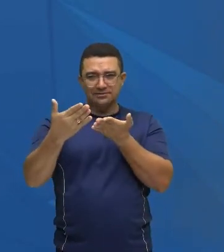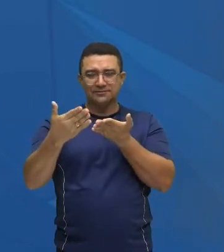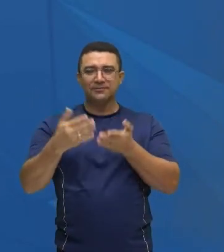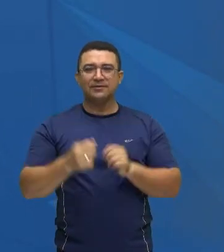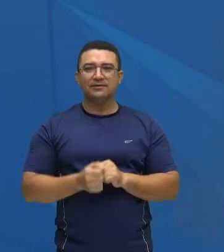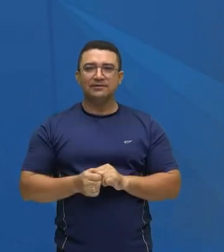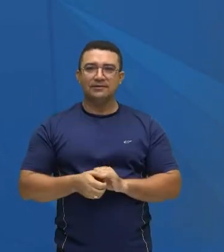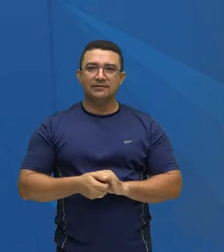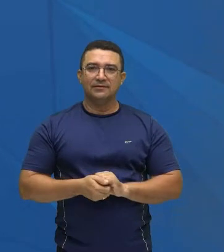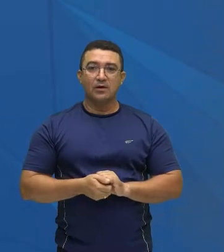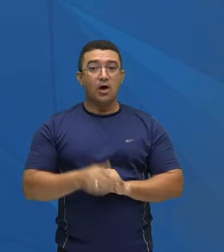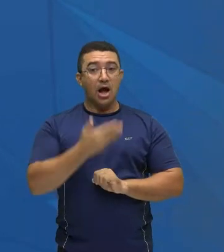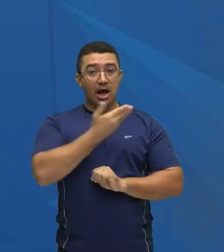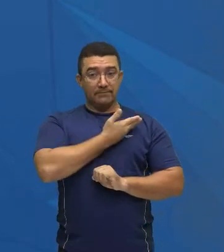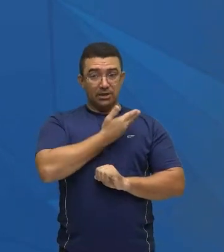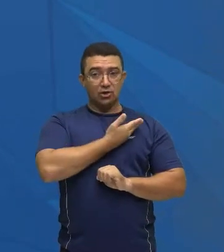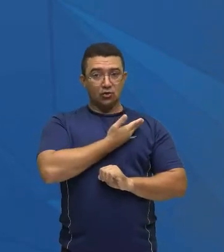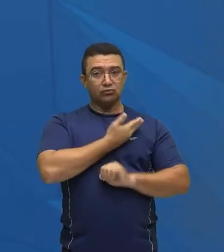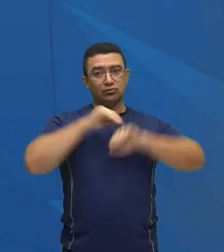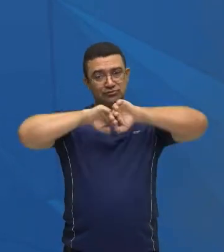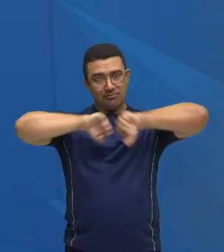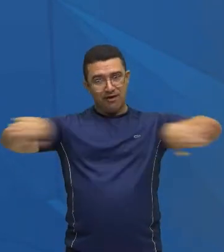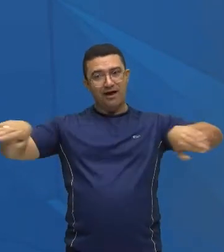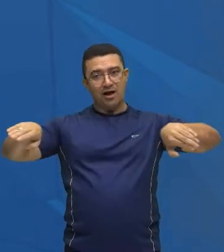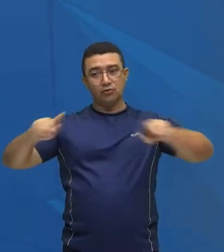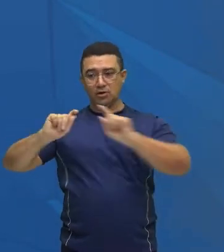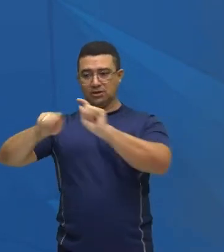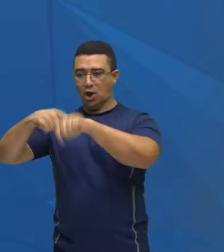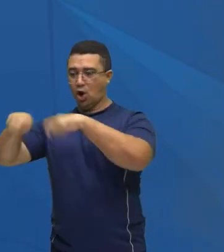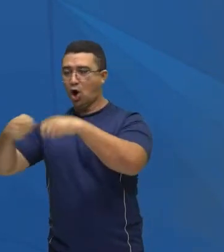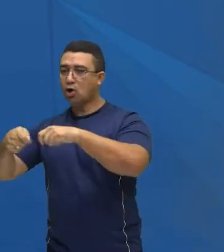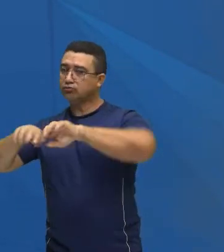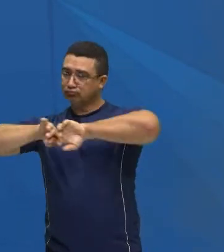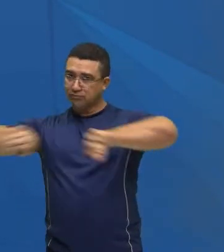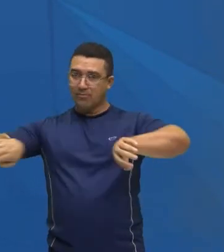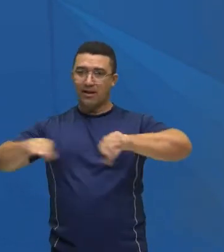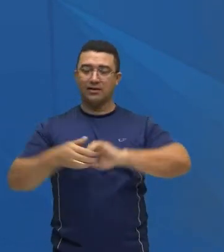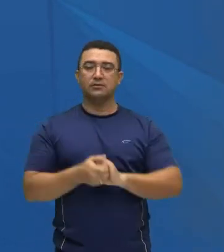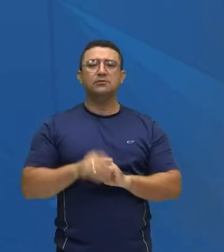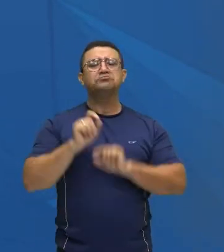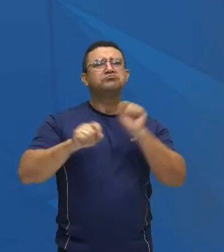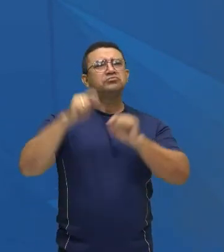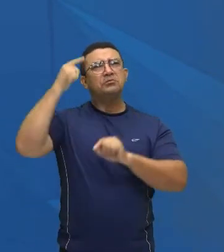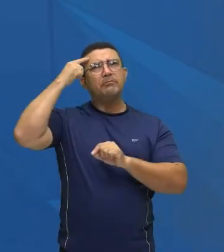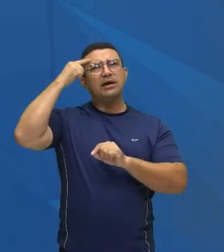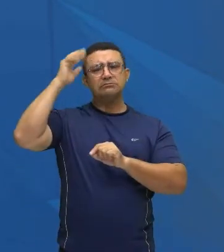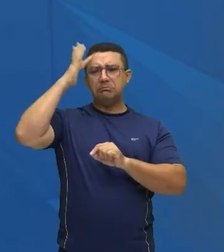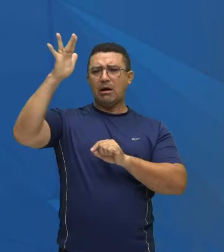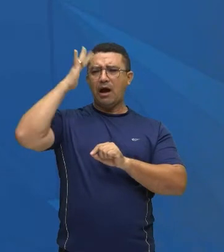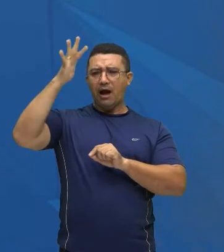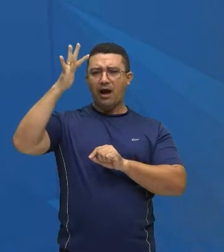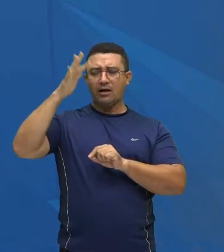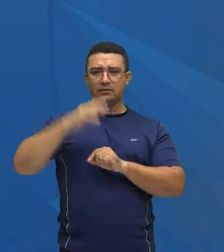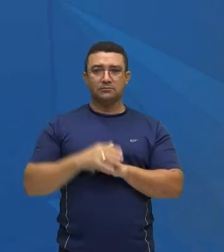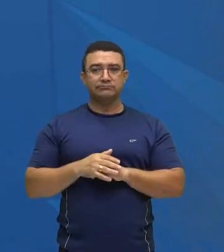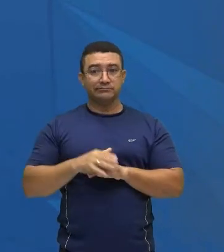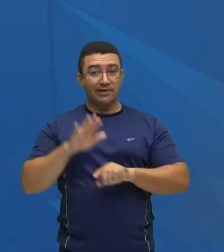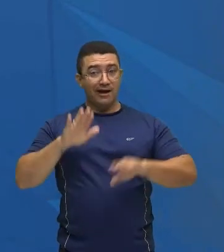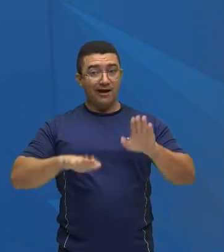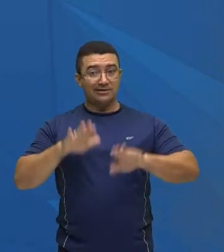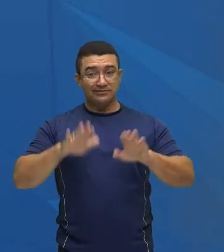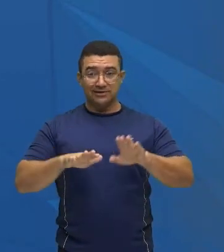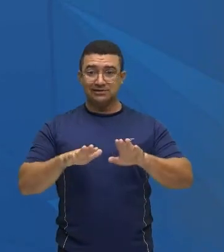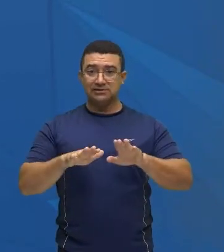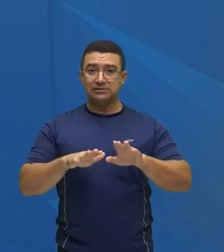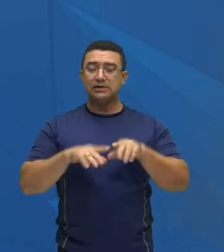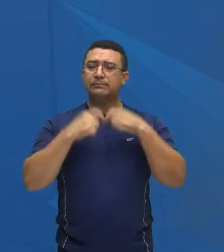bom? Amigos, negócios à parte, né? A parte. E aí, o que a gente pensa, né? A gente tem que confundir as coisas, a gente tem